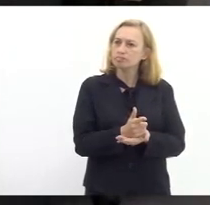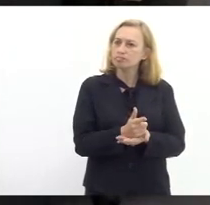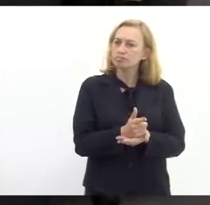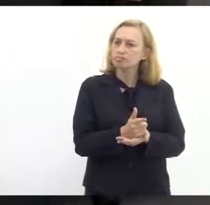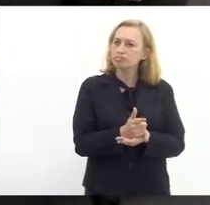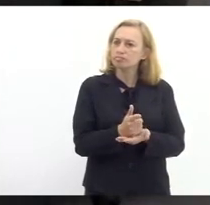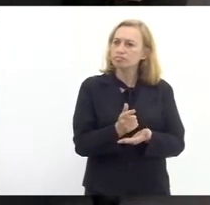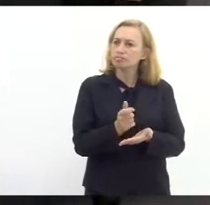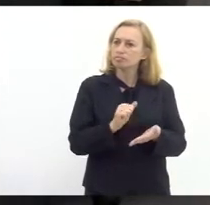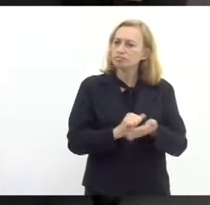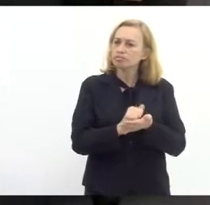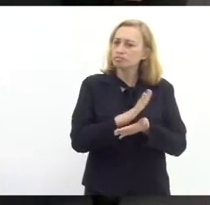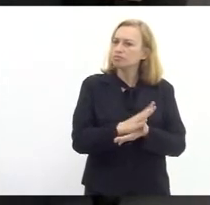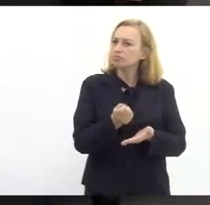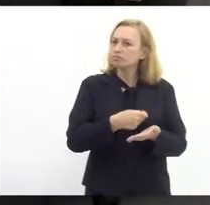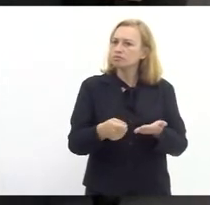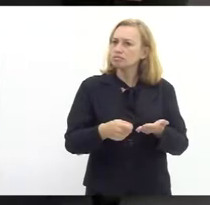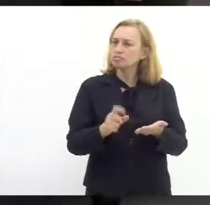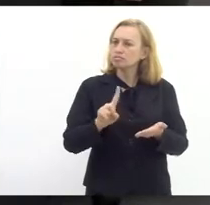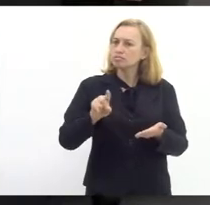ativa, ainda tem um procedimento anterior.